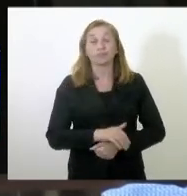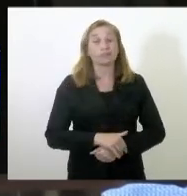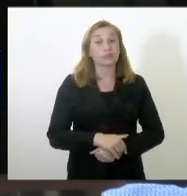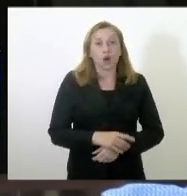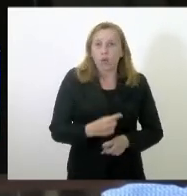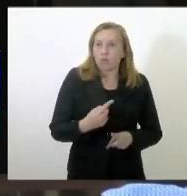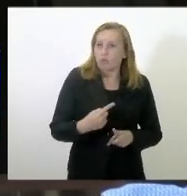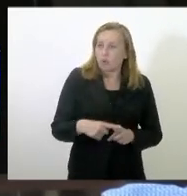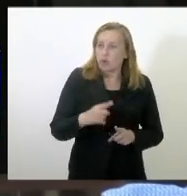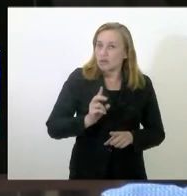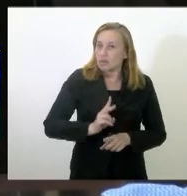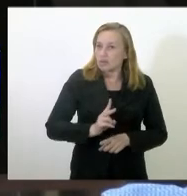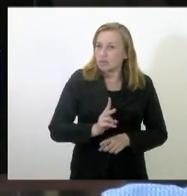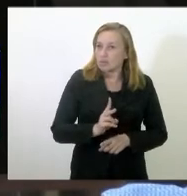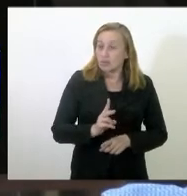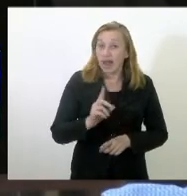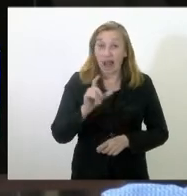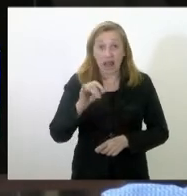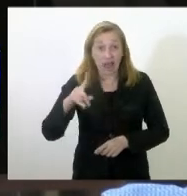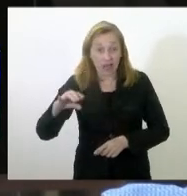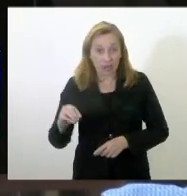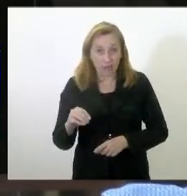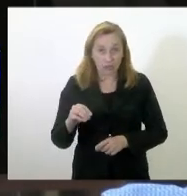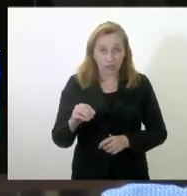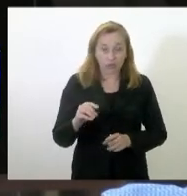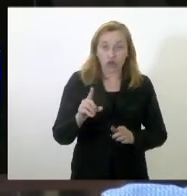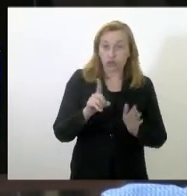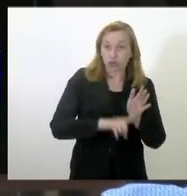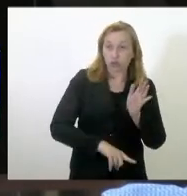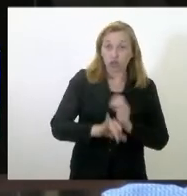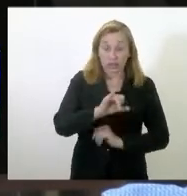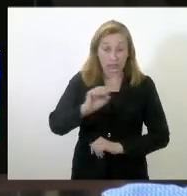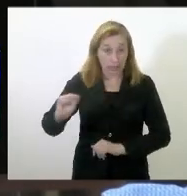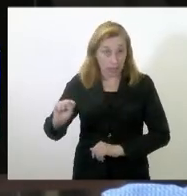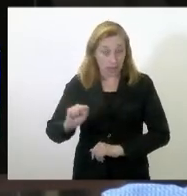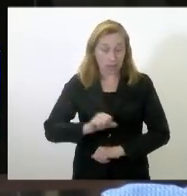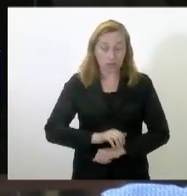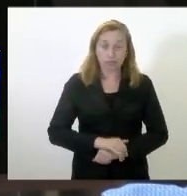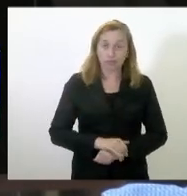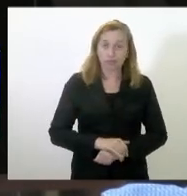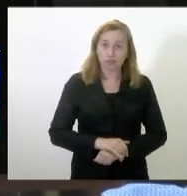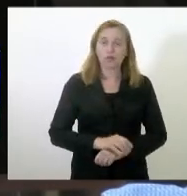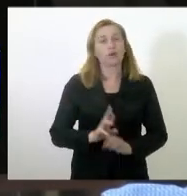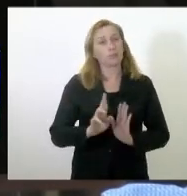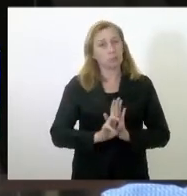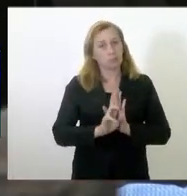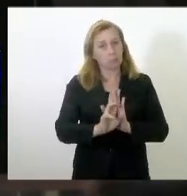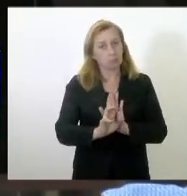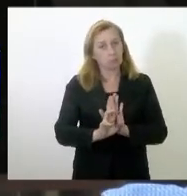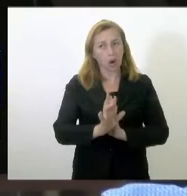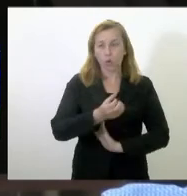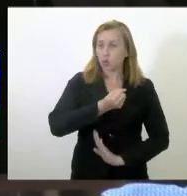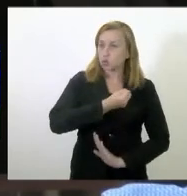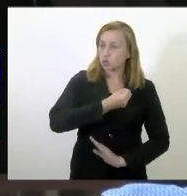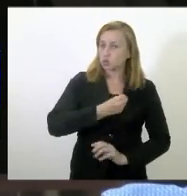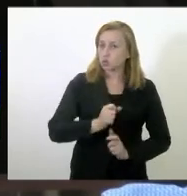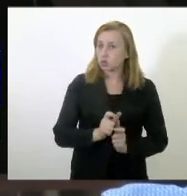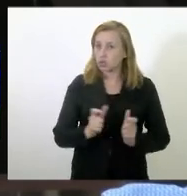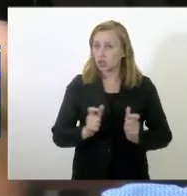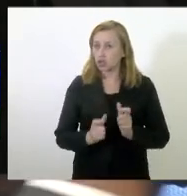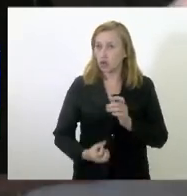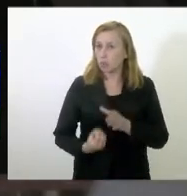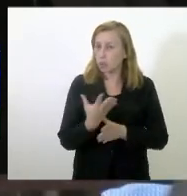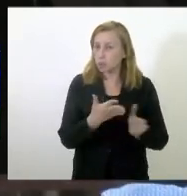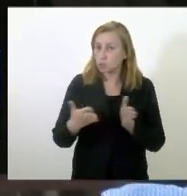Porque nem sempre a alíquota reduzida do ICMS vai representar aumento da produção e do consumo,